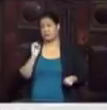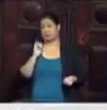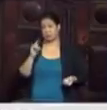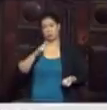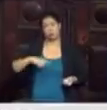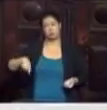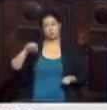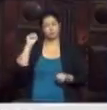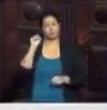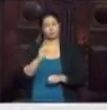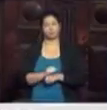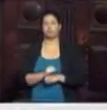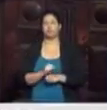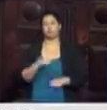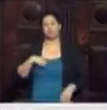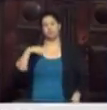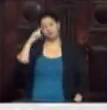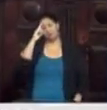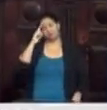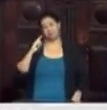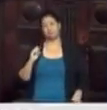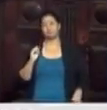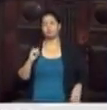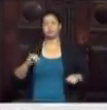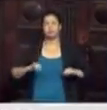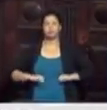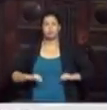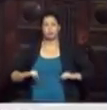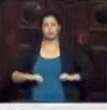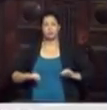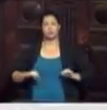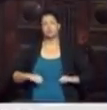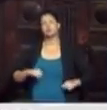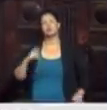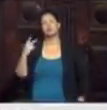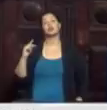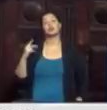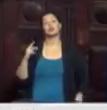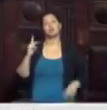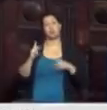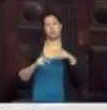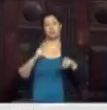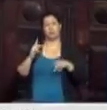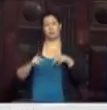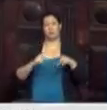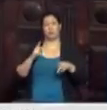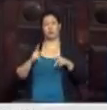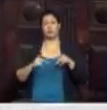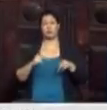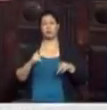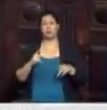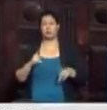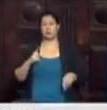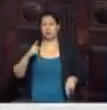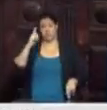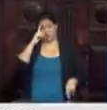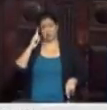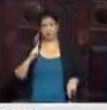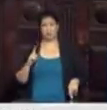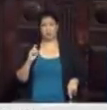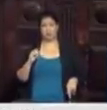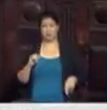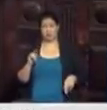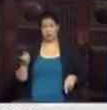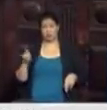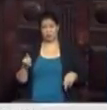mobilização. Eu não sei se o sofrimento humano imposto ao povo brasileiro vai fazer com que setores